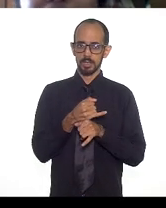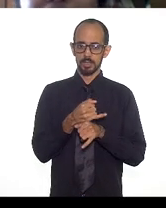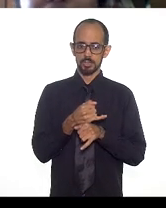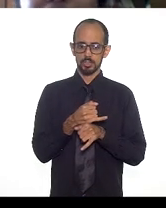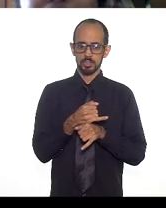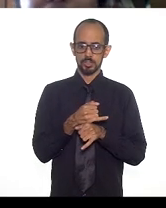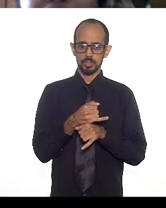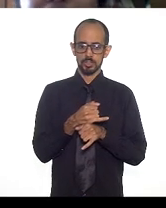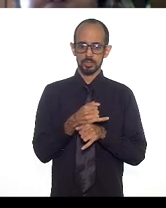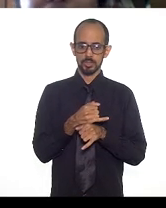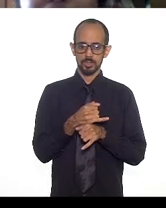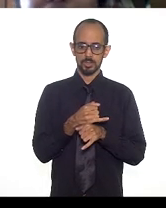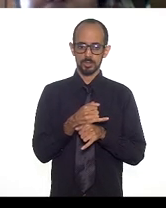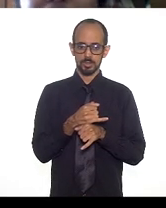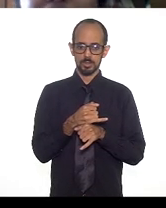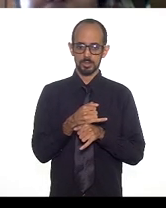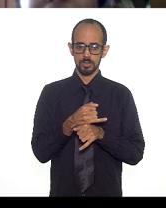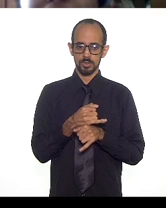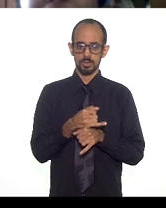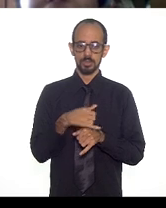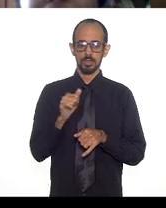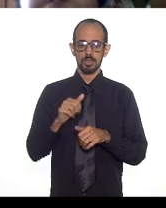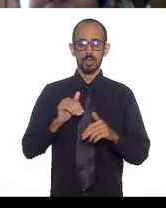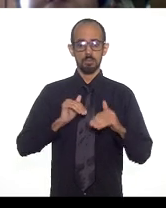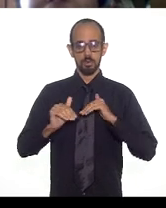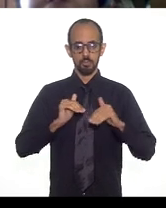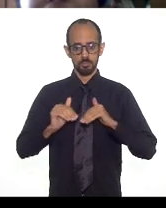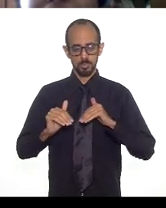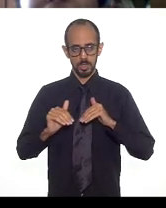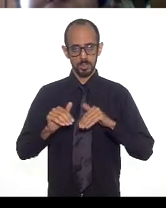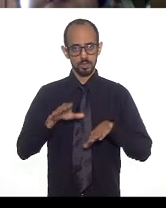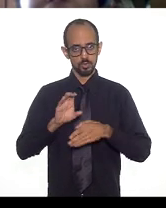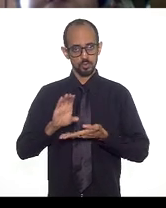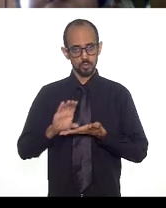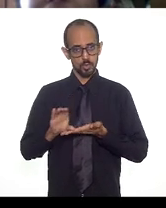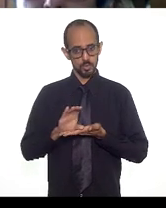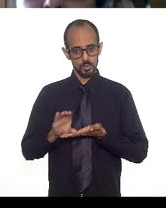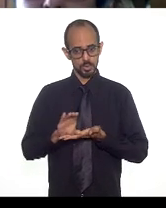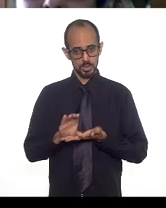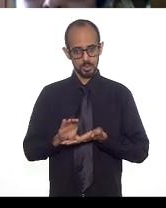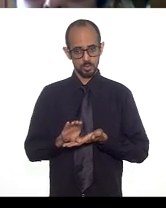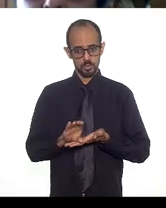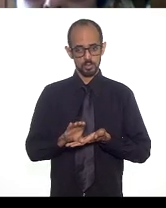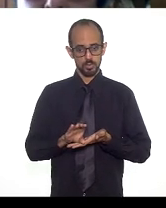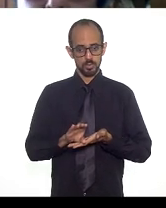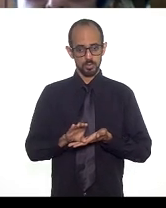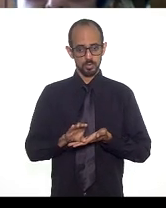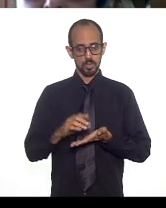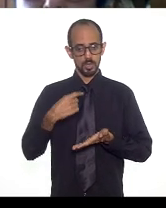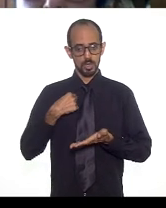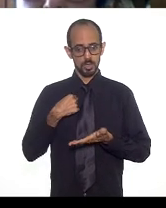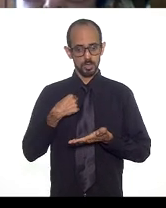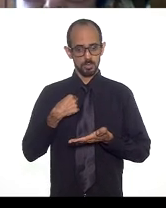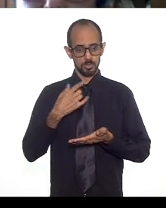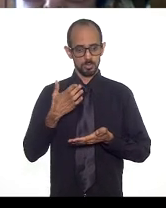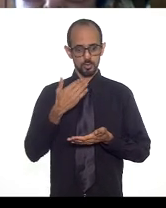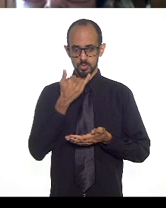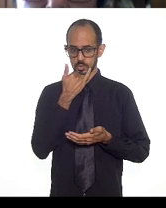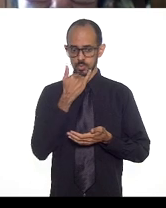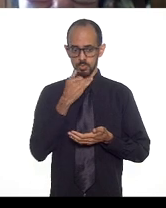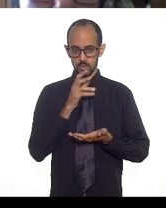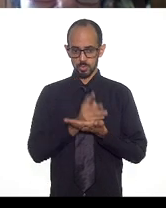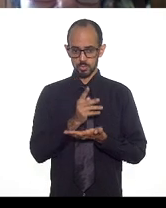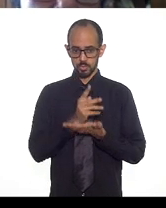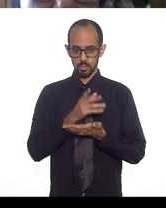em vários momentos, em conselhos, até outro dia. Então, eu entendo. Vocês estão me ouvindo?